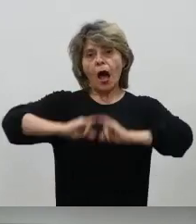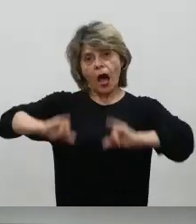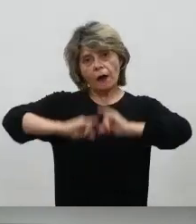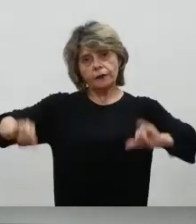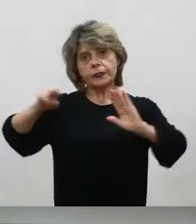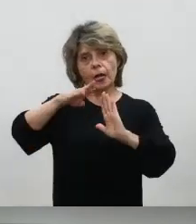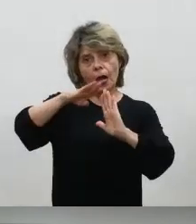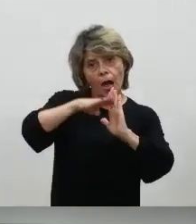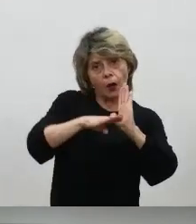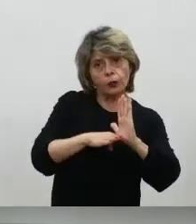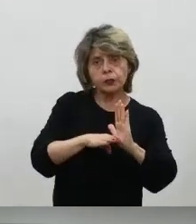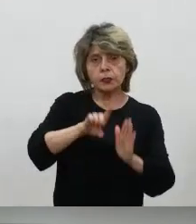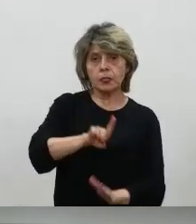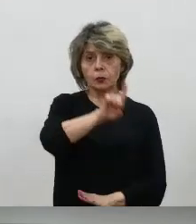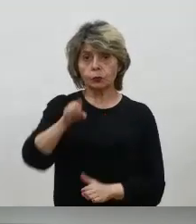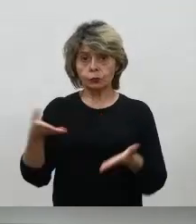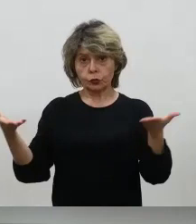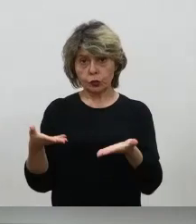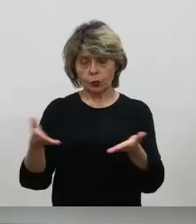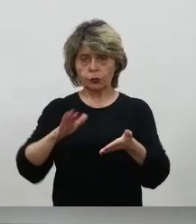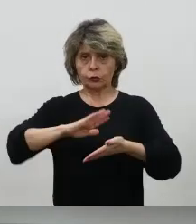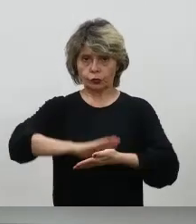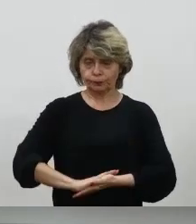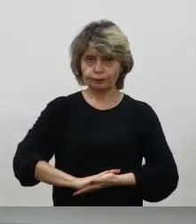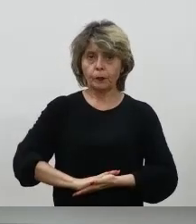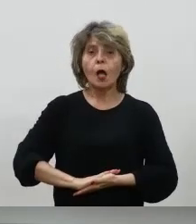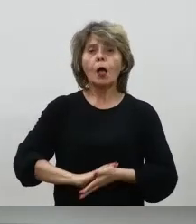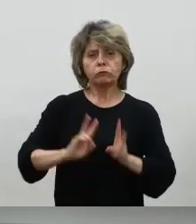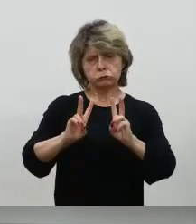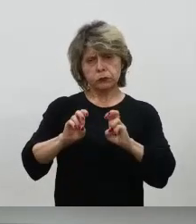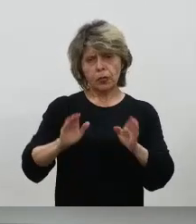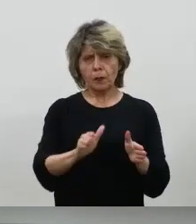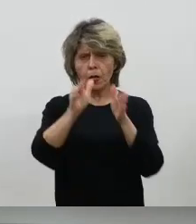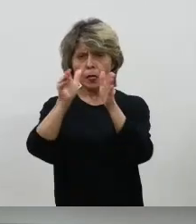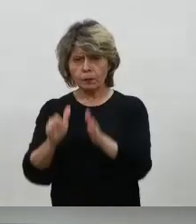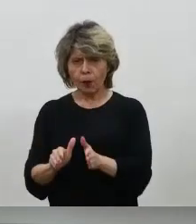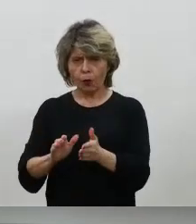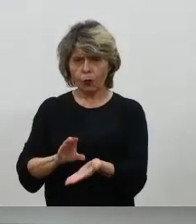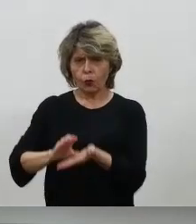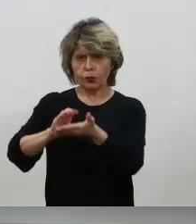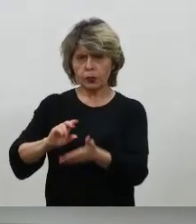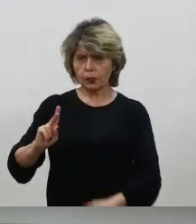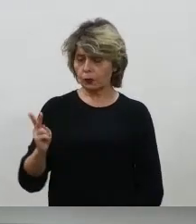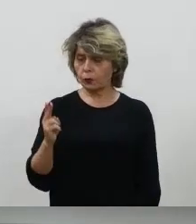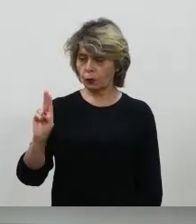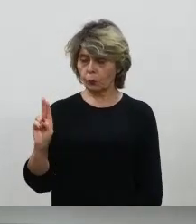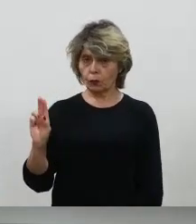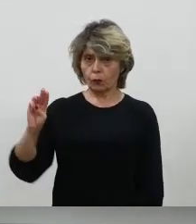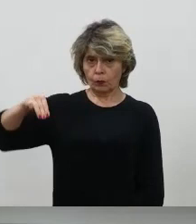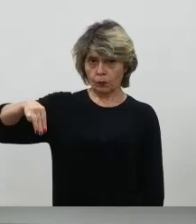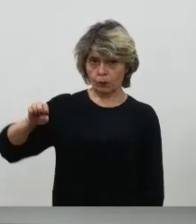uma pauta simples do Conselheiro Humberto e dar no sistema de tramitação 35